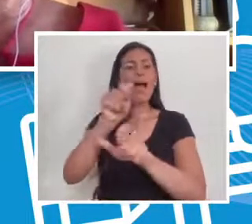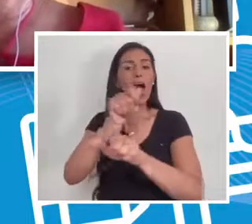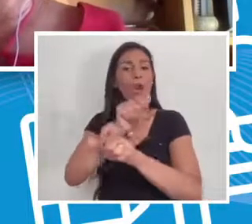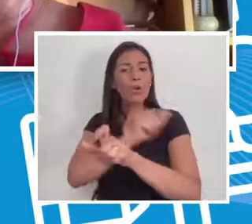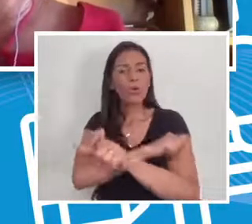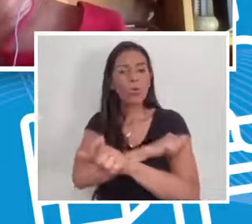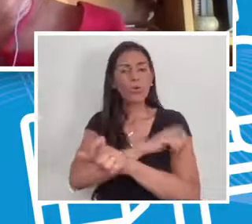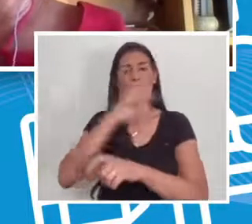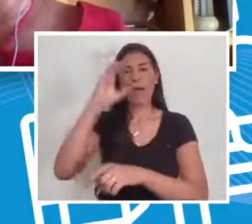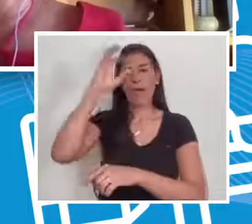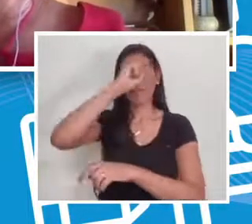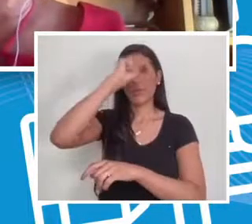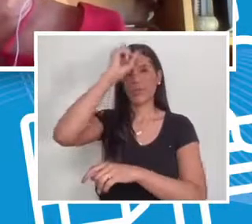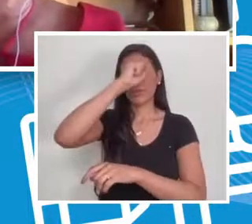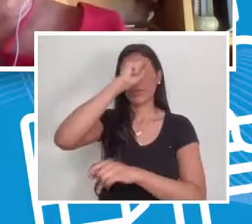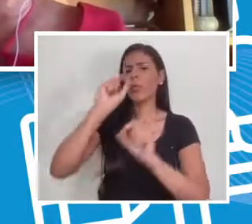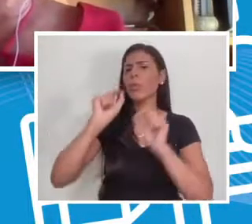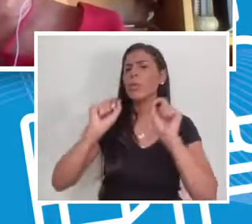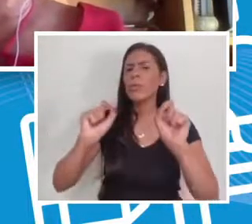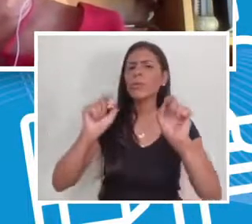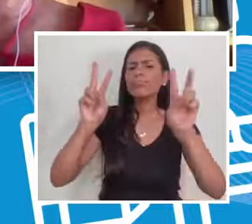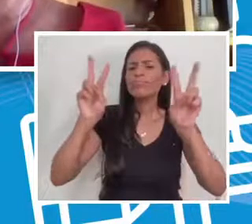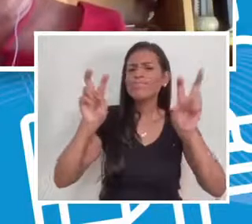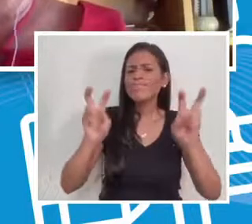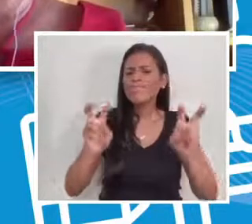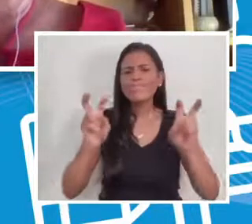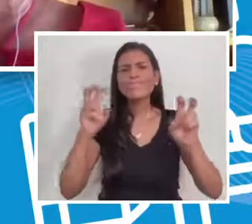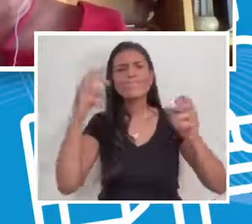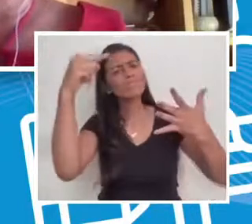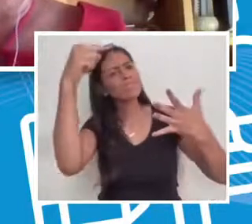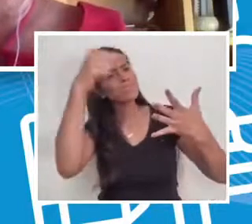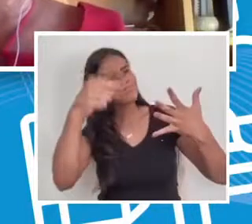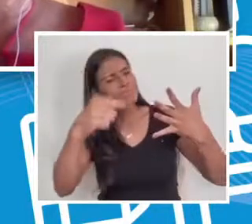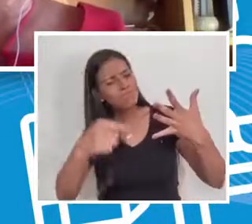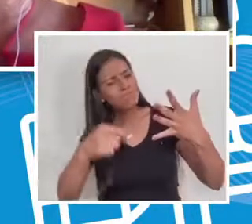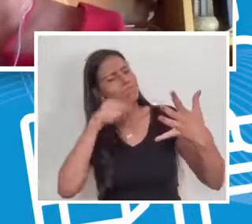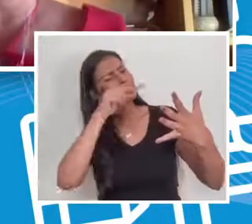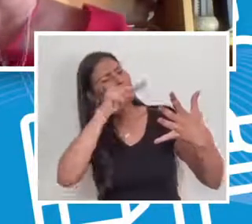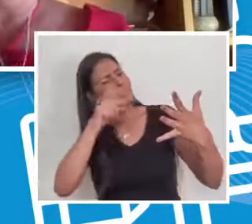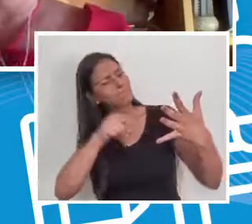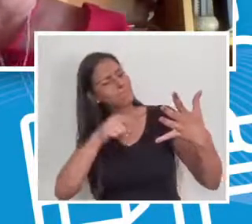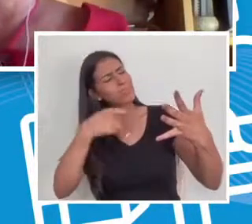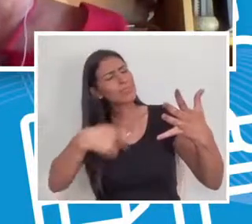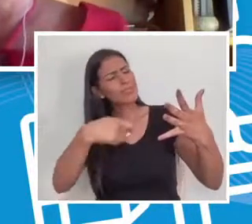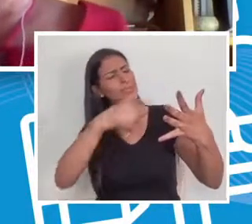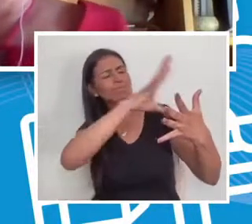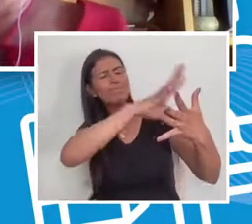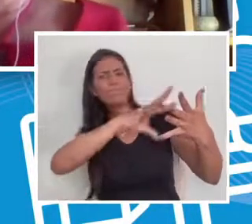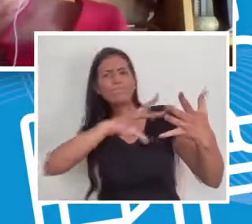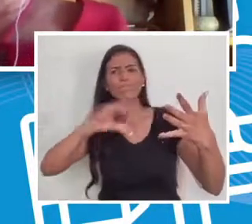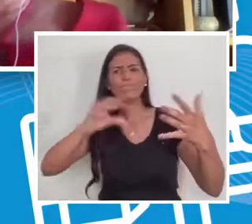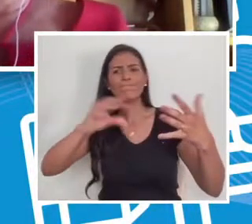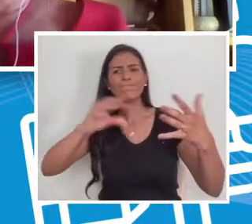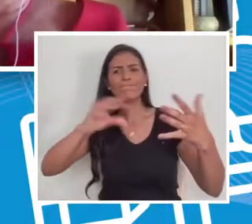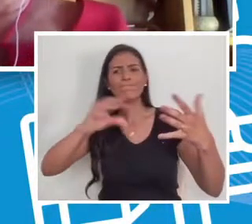precisa realmente ensinar para os jovens quando a gente está pensando aí no ensino médio?